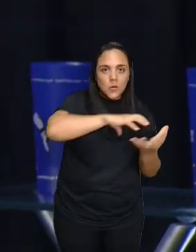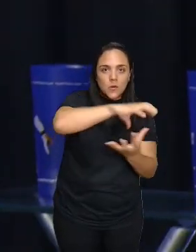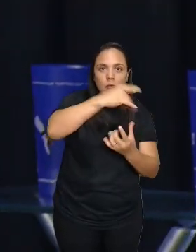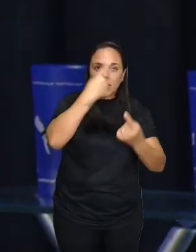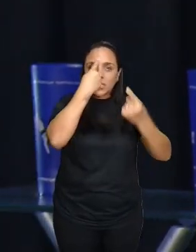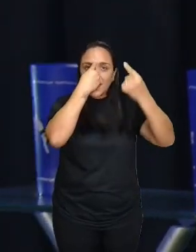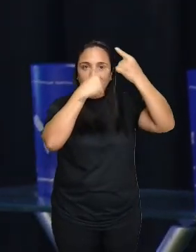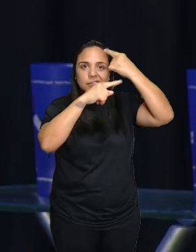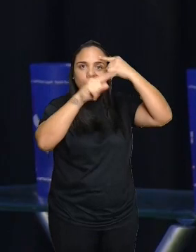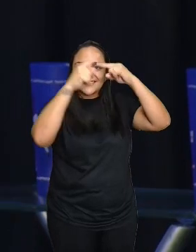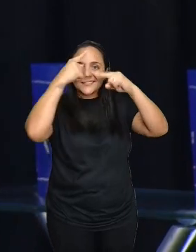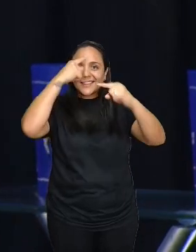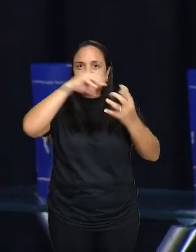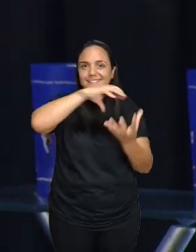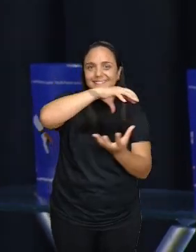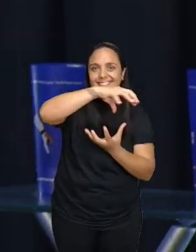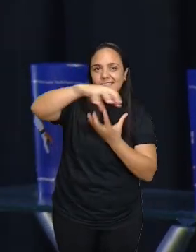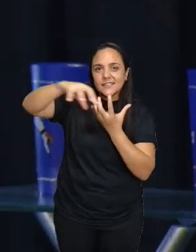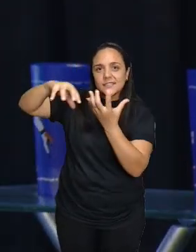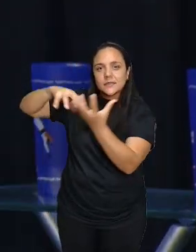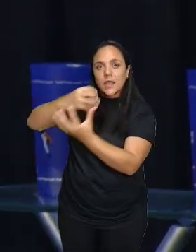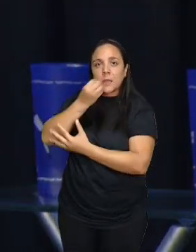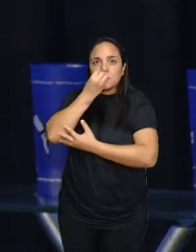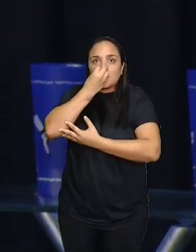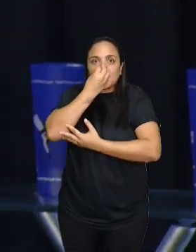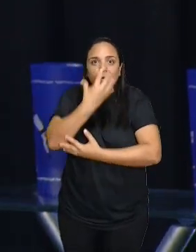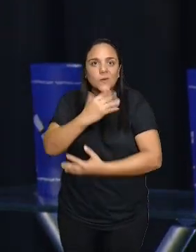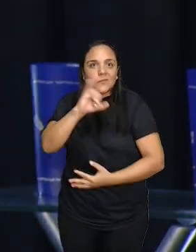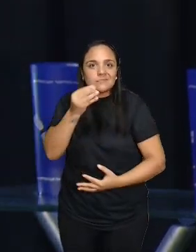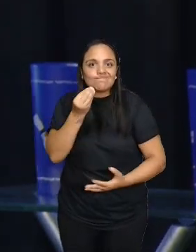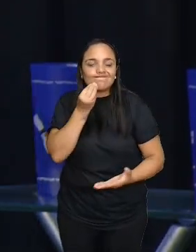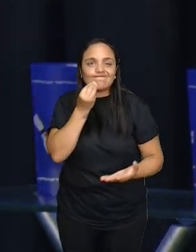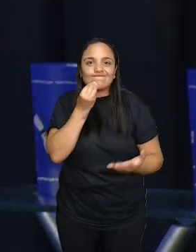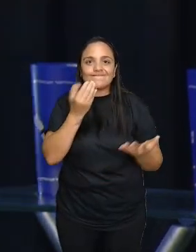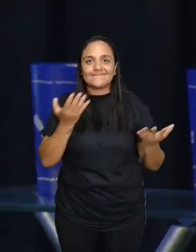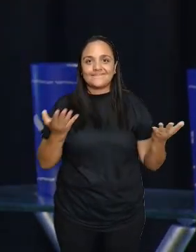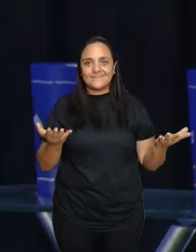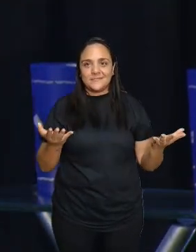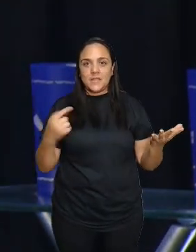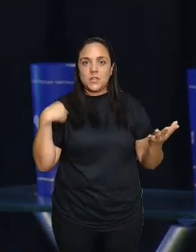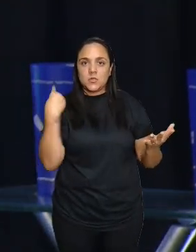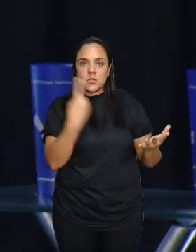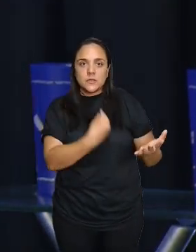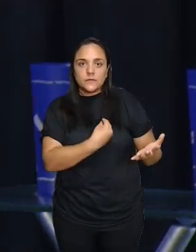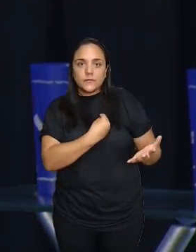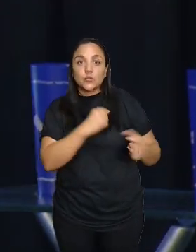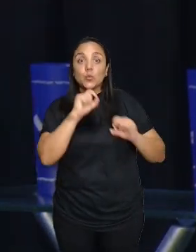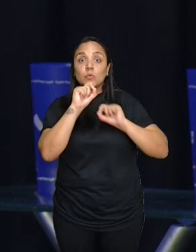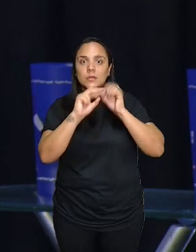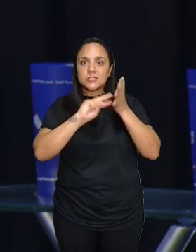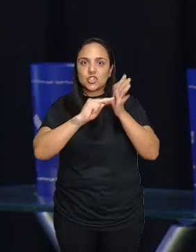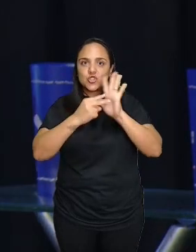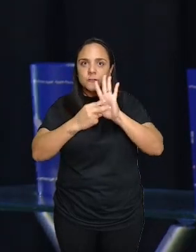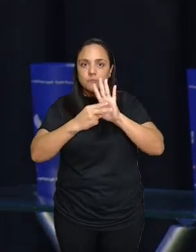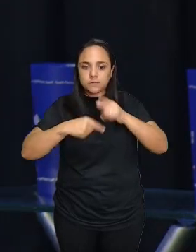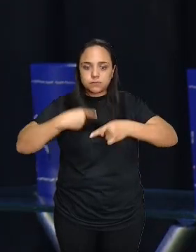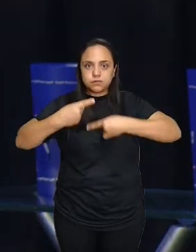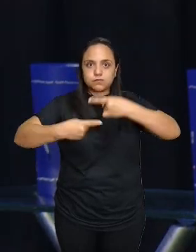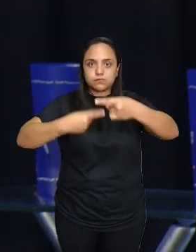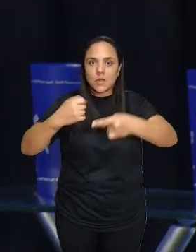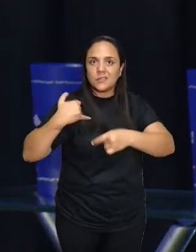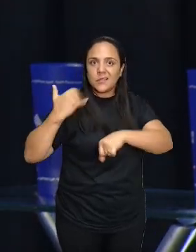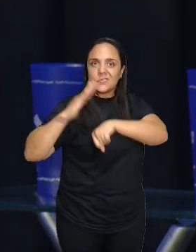produtivas, e muitas vezes isso também não é colocado em prática. A gente está vivendo o que é chamado a revolução da longevidade, que